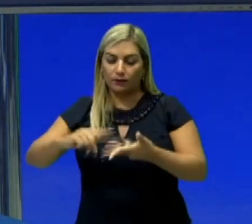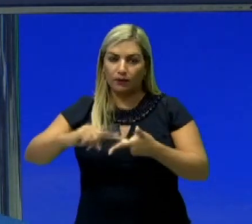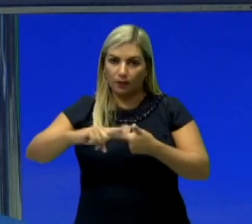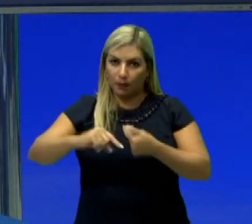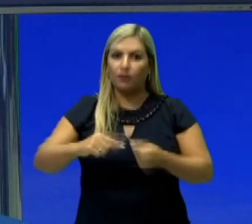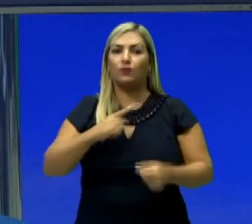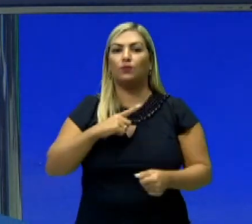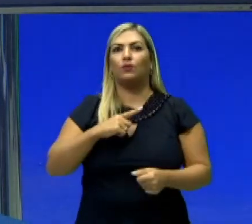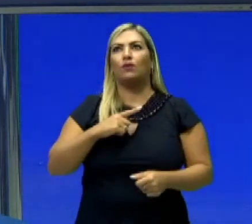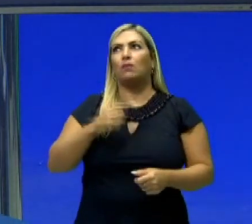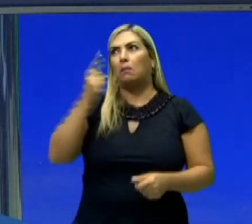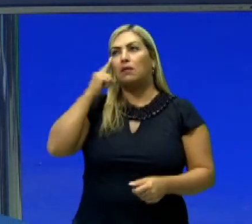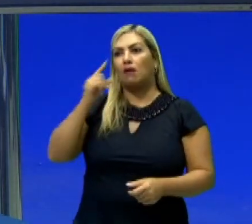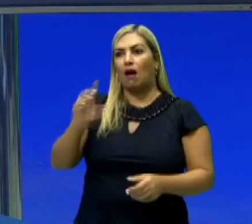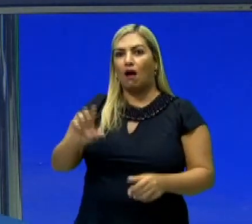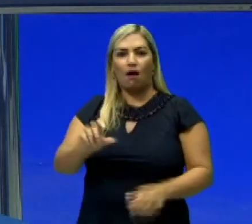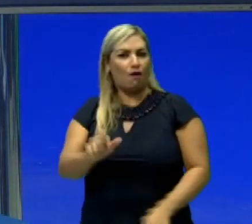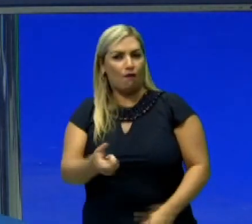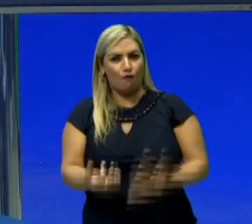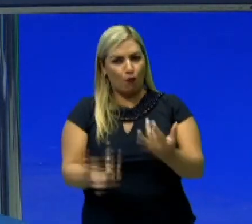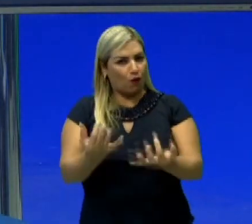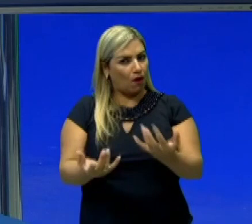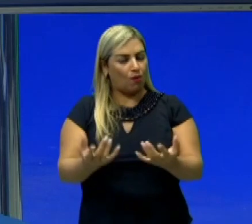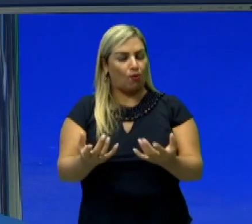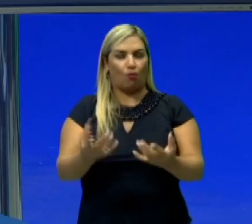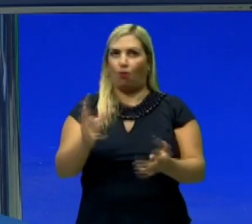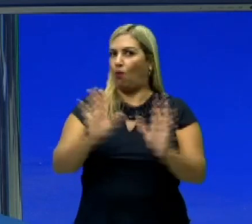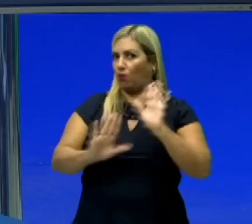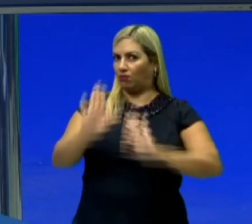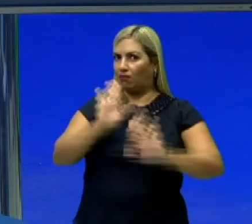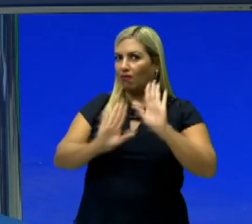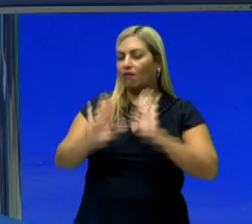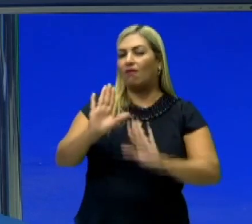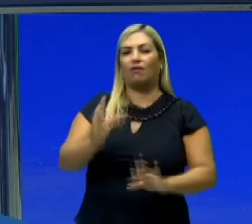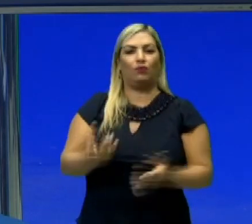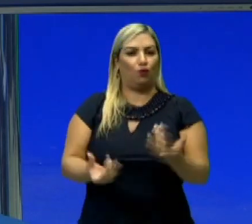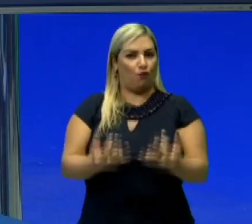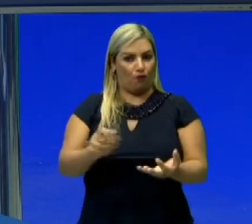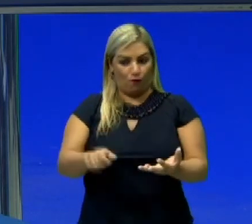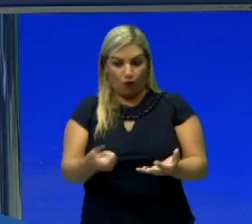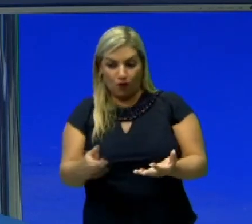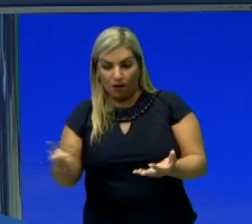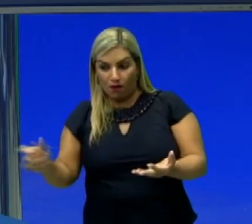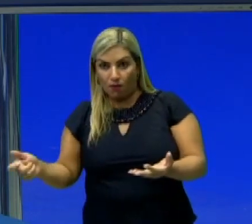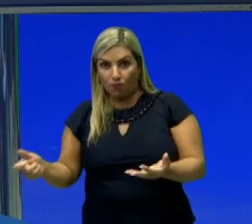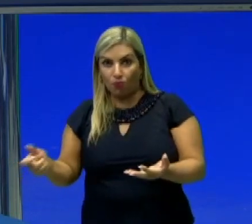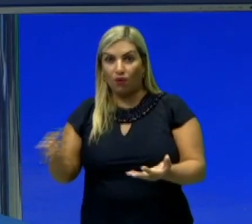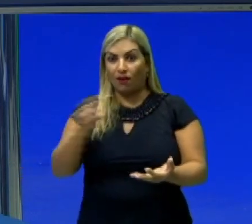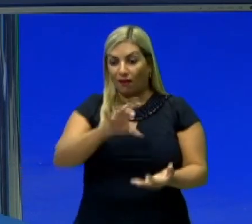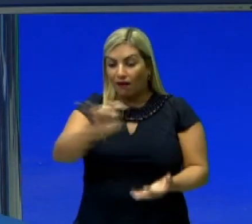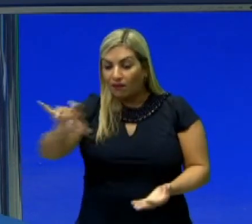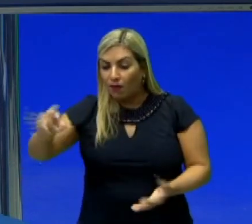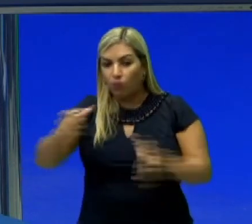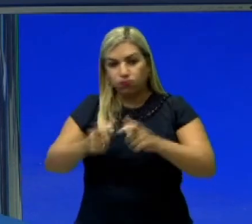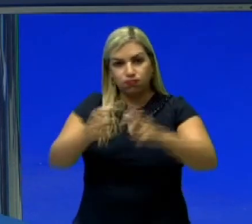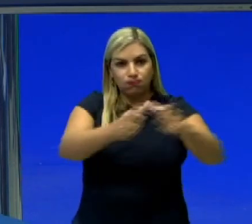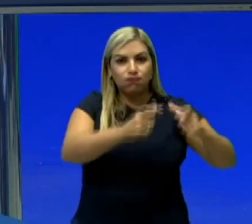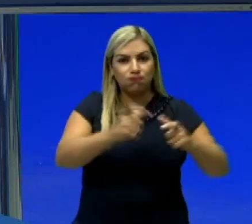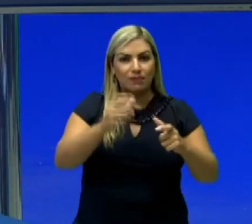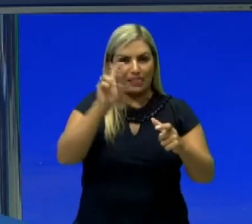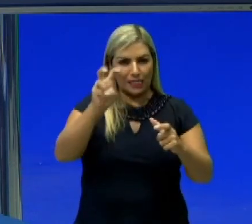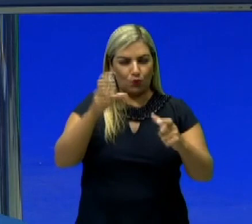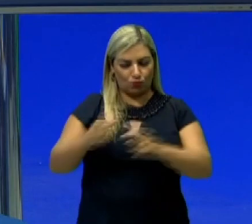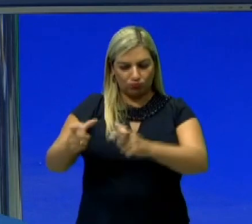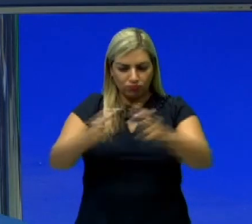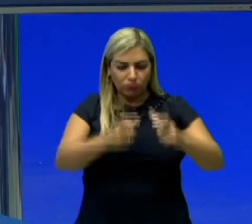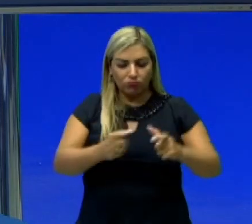seguinte, fogão. Cuidado, o fogão, ele aquece por chama, tá certo? Ou por indução.